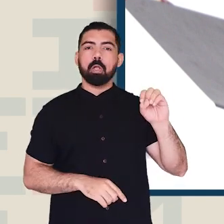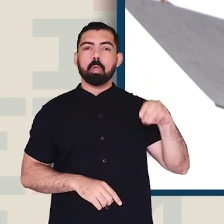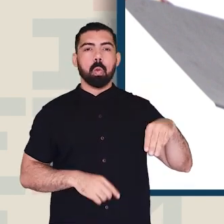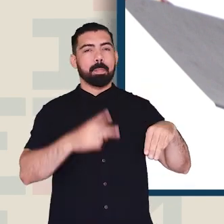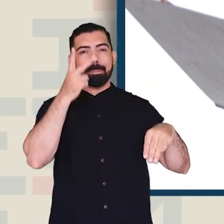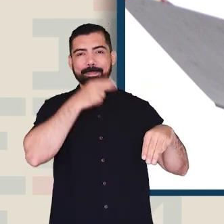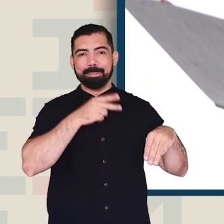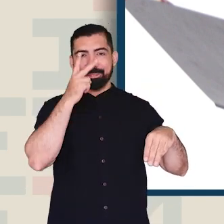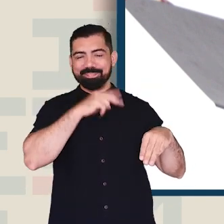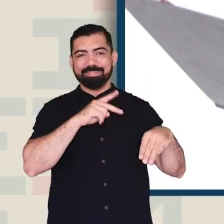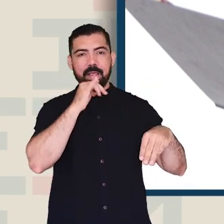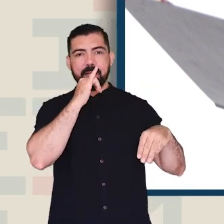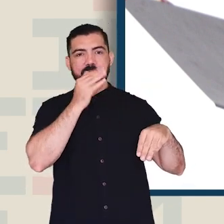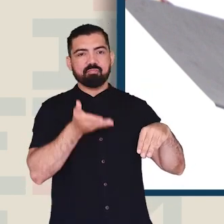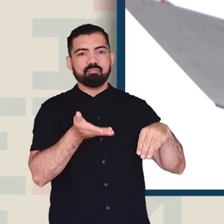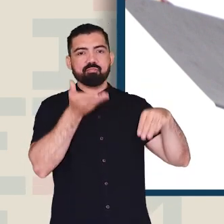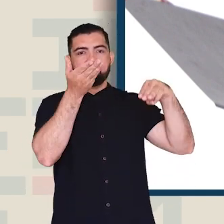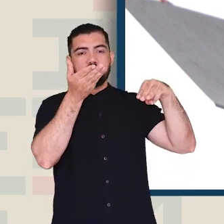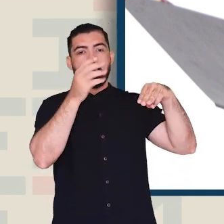que ele